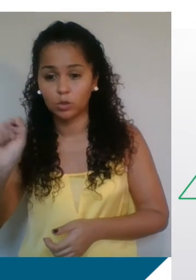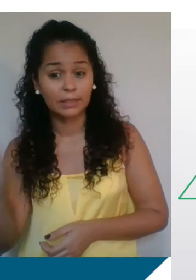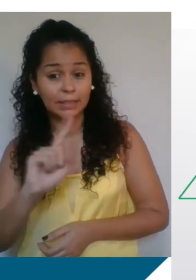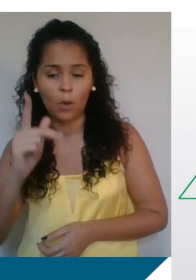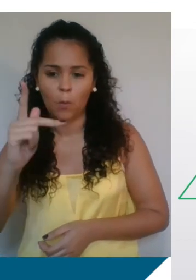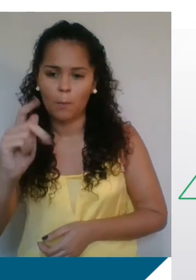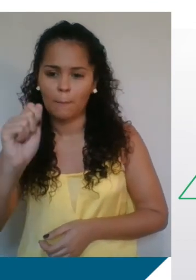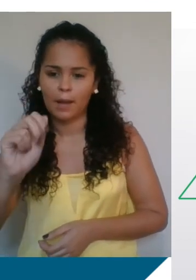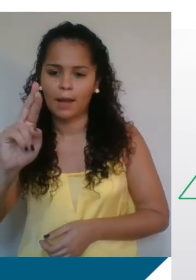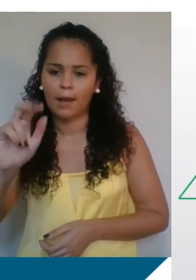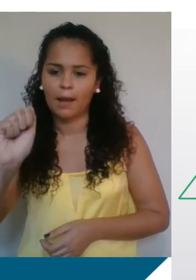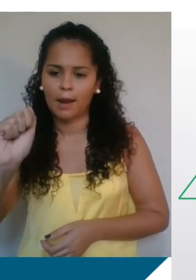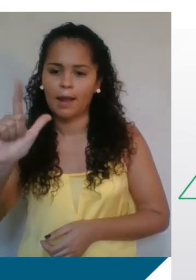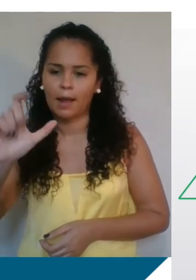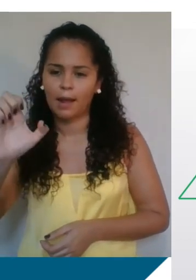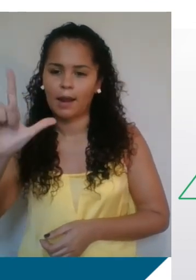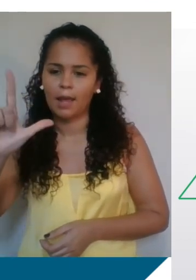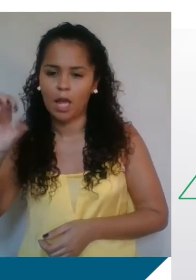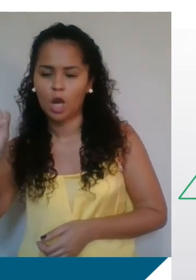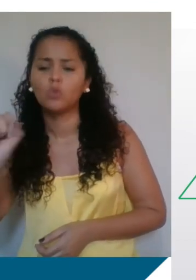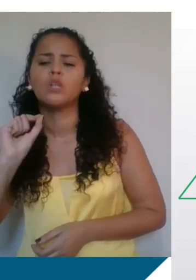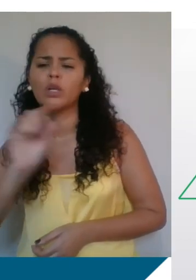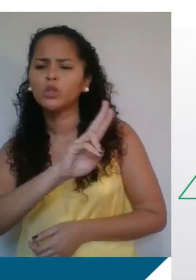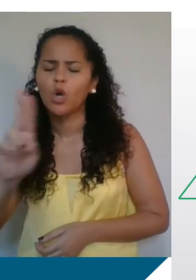lados oblíquos do trapézio.